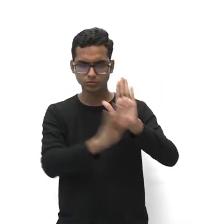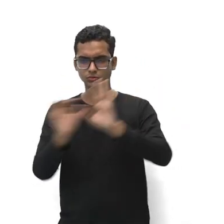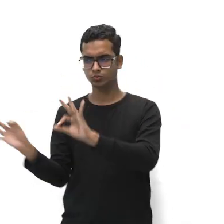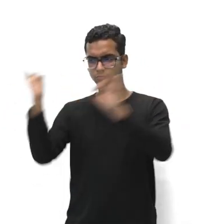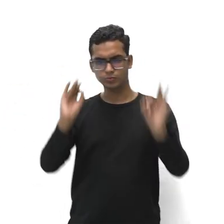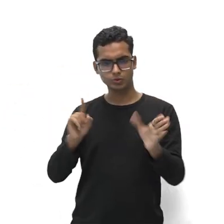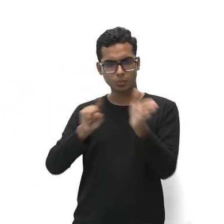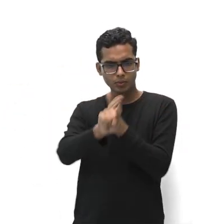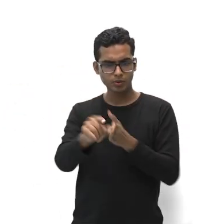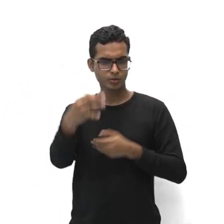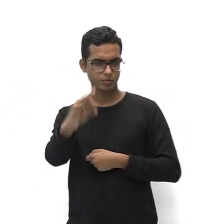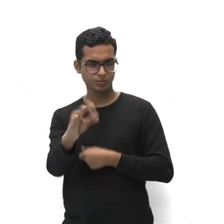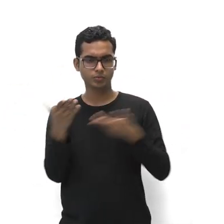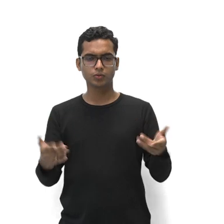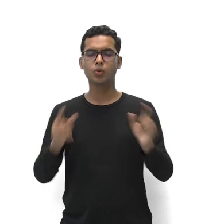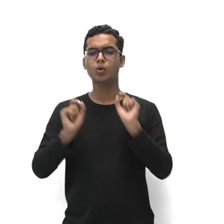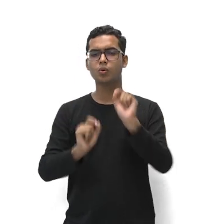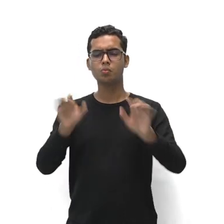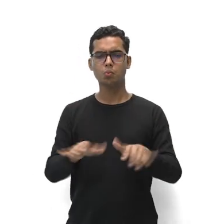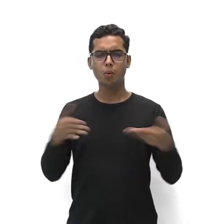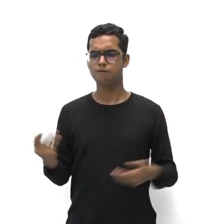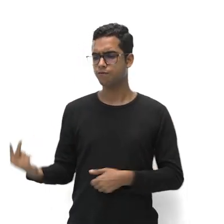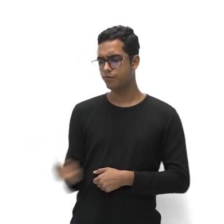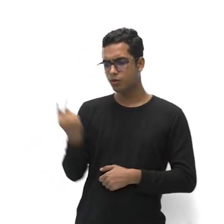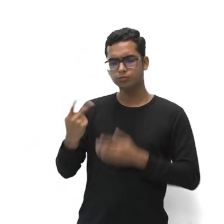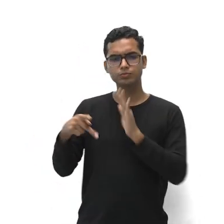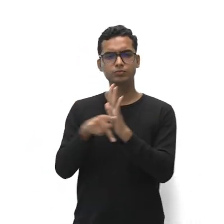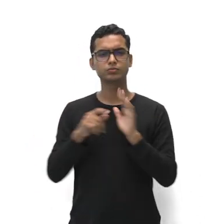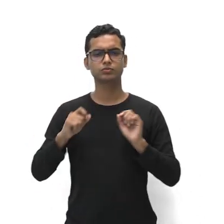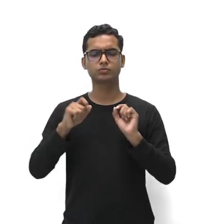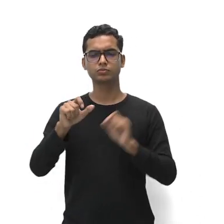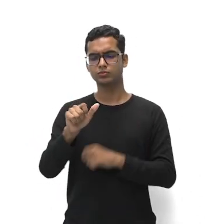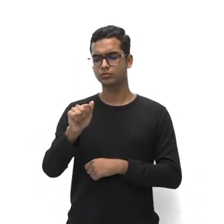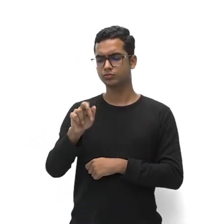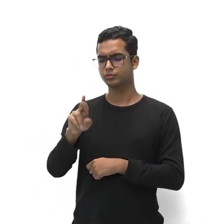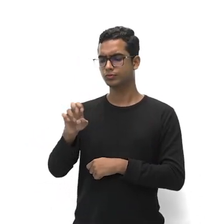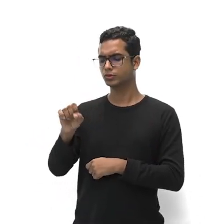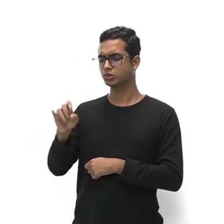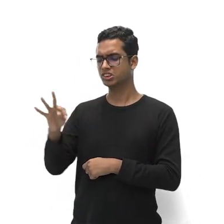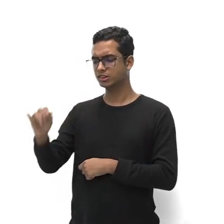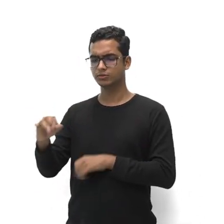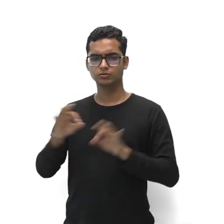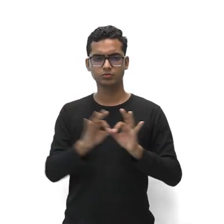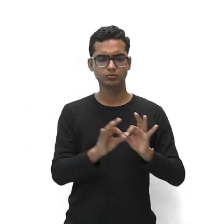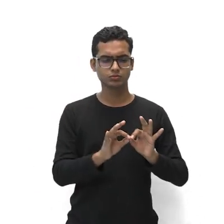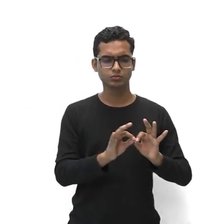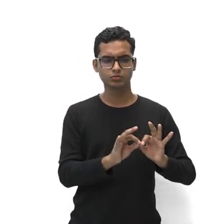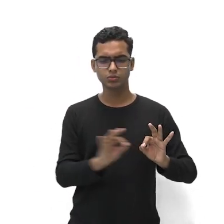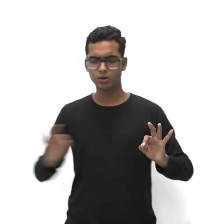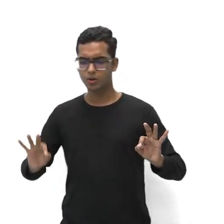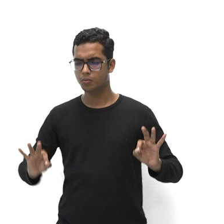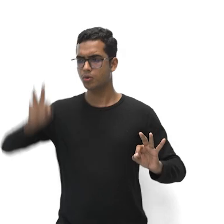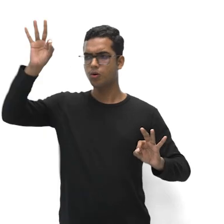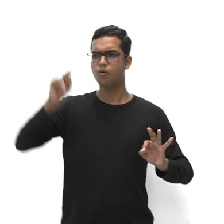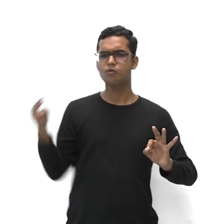da questão, qual é o valor da nossa aresta? a nossa